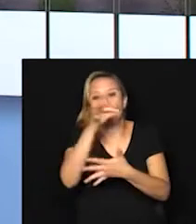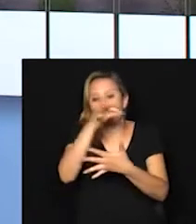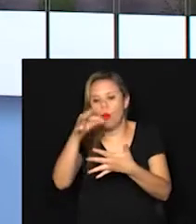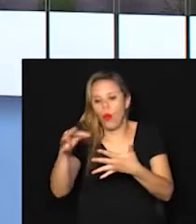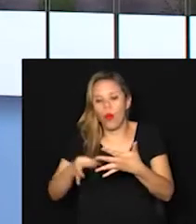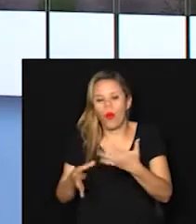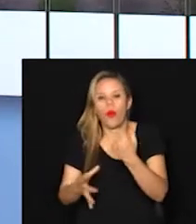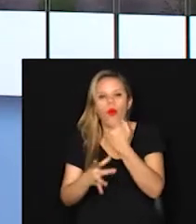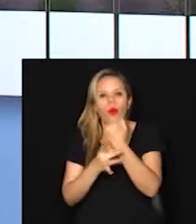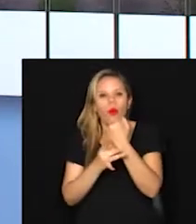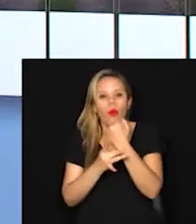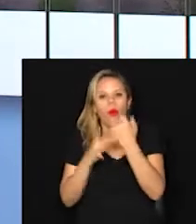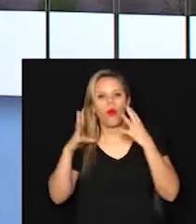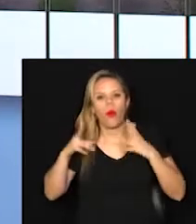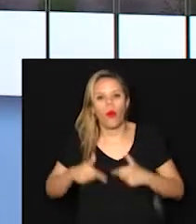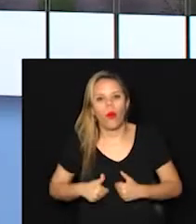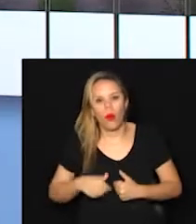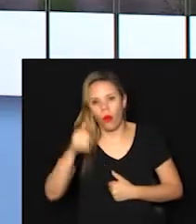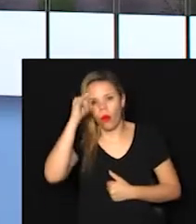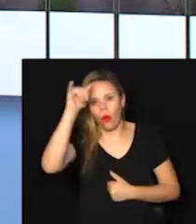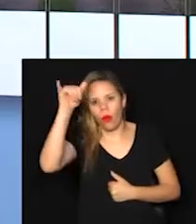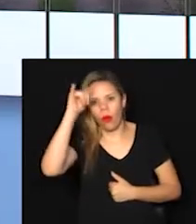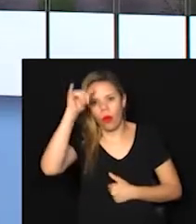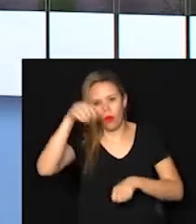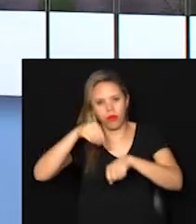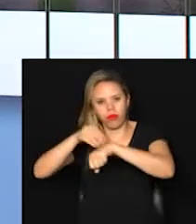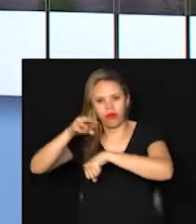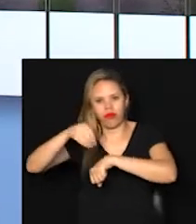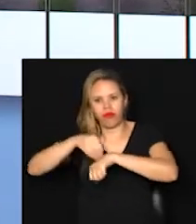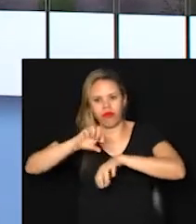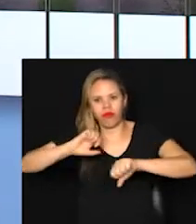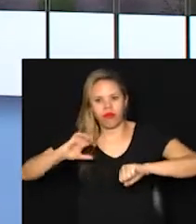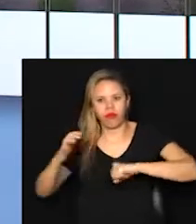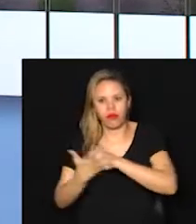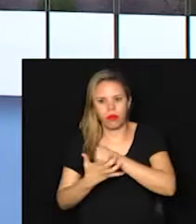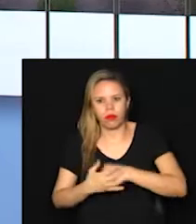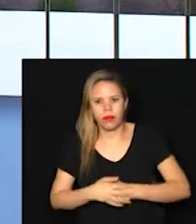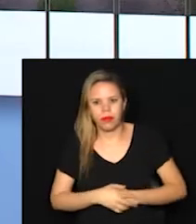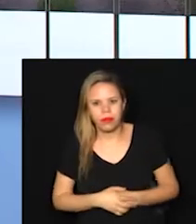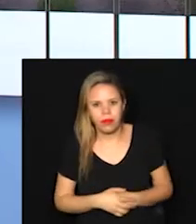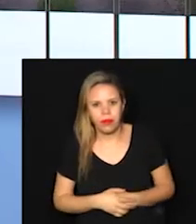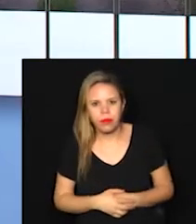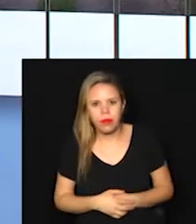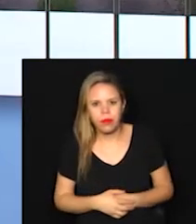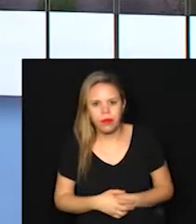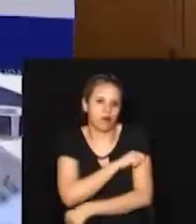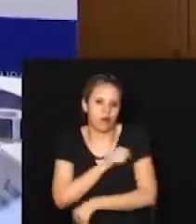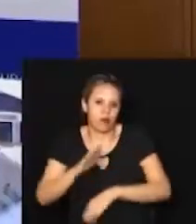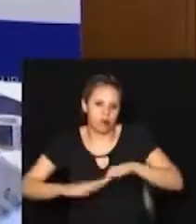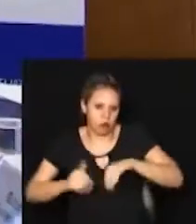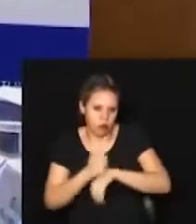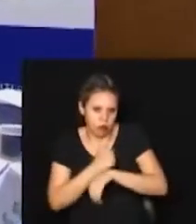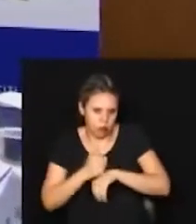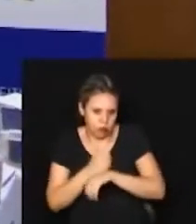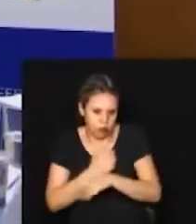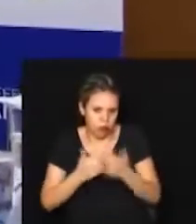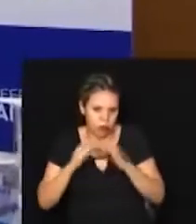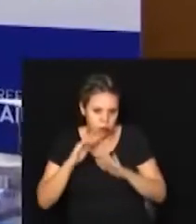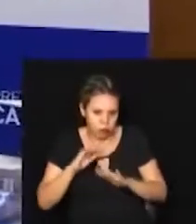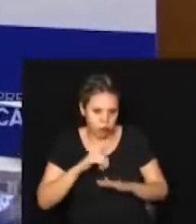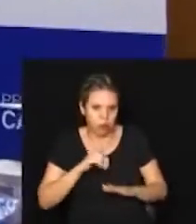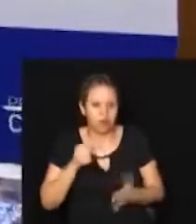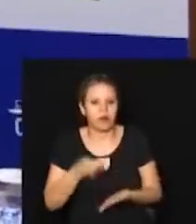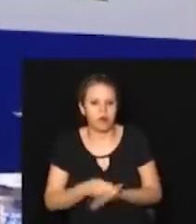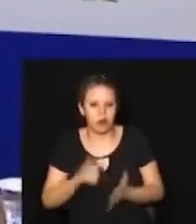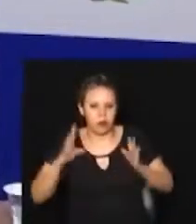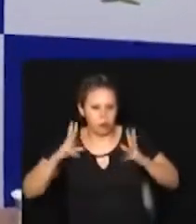de segurança para evitar a transmissão do coronavírus nas escolas. As escolas deverão